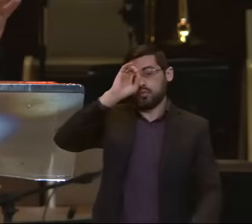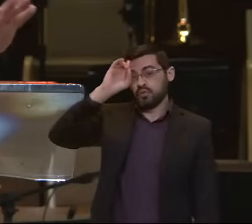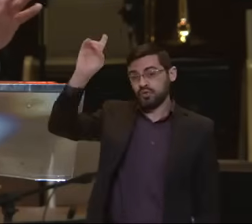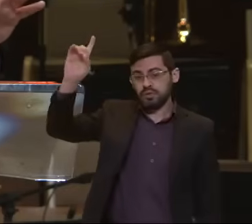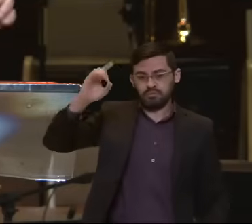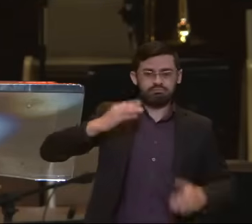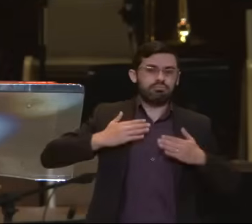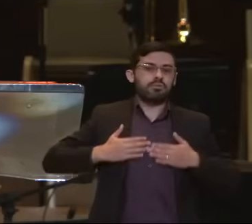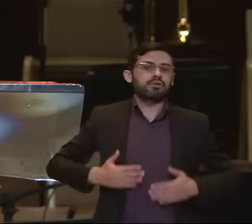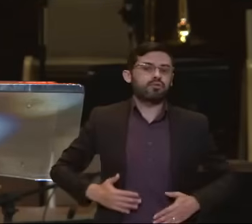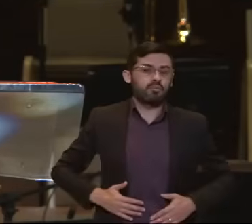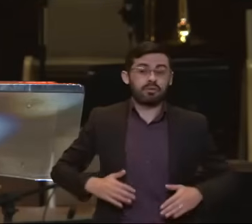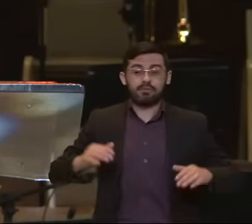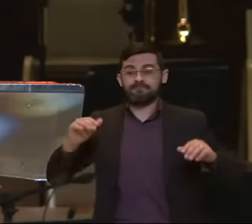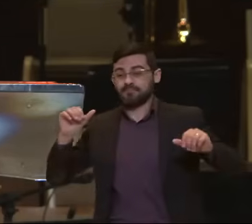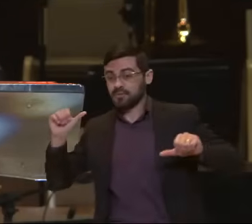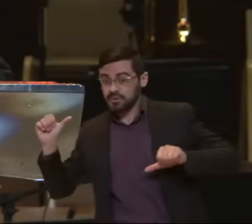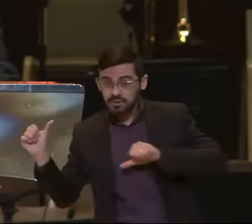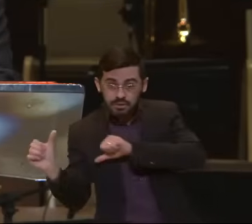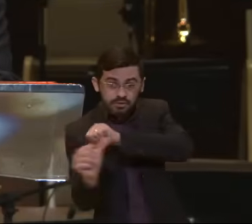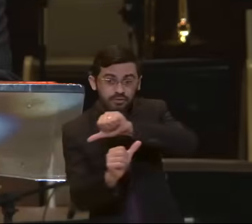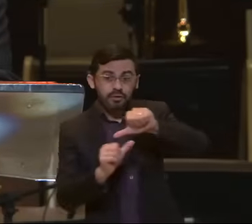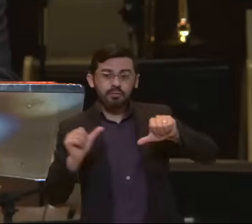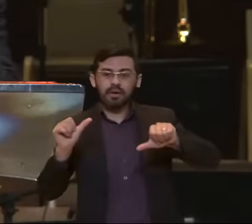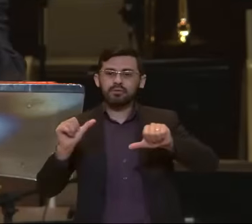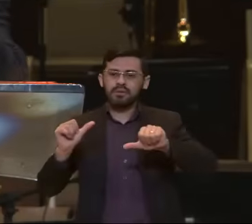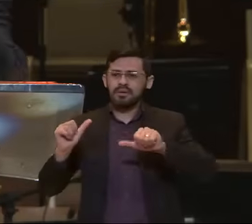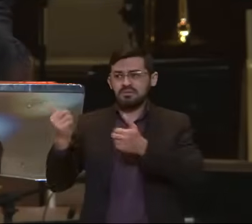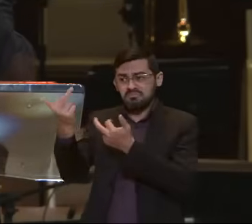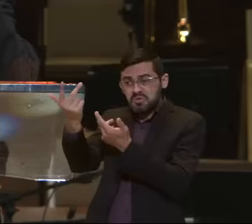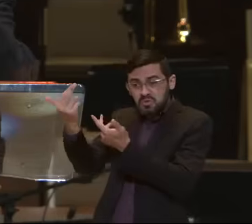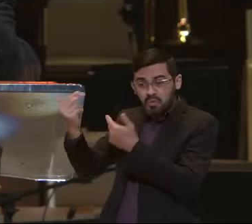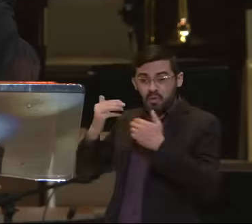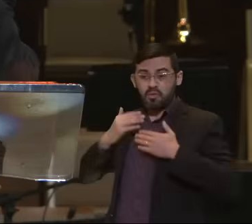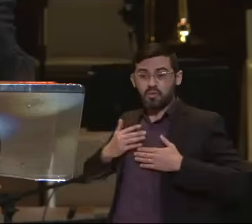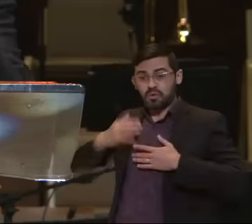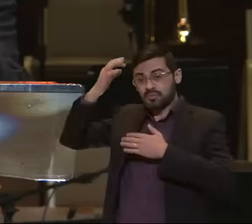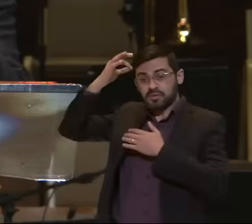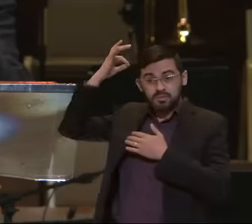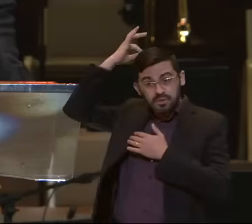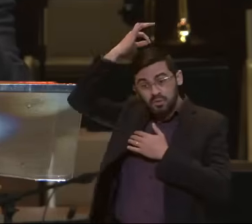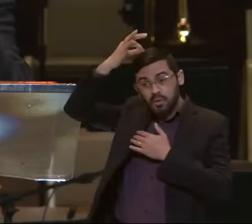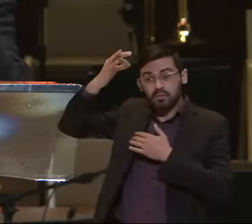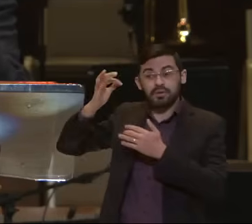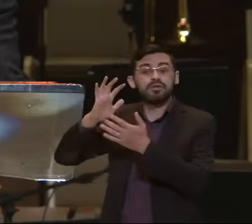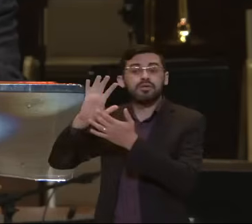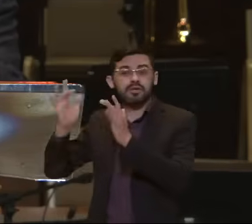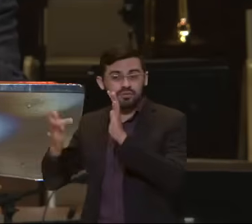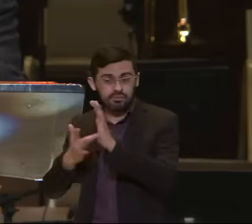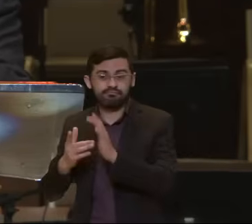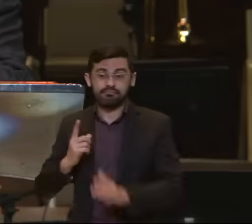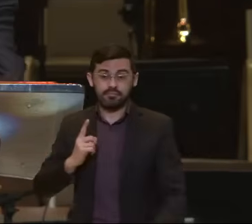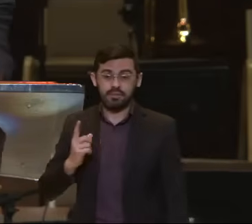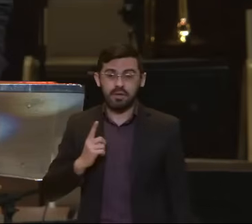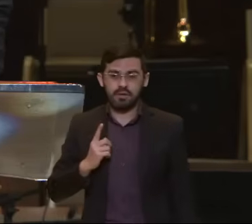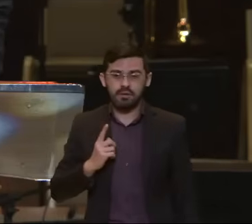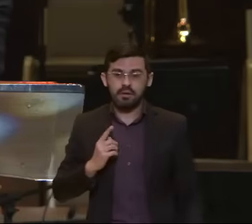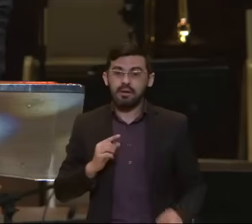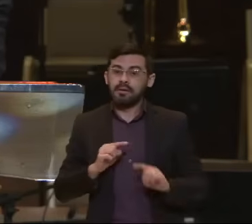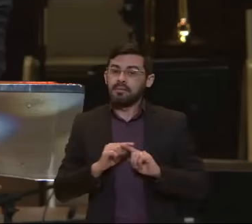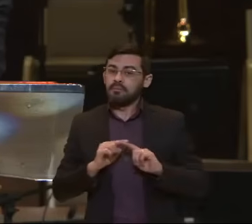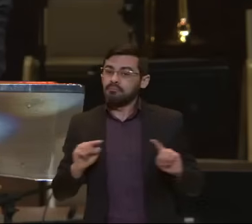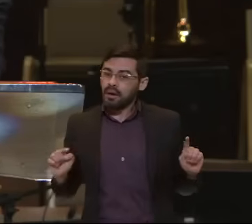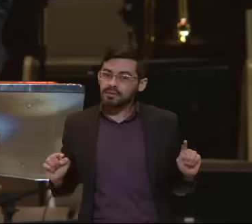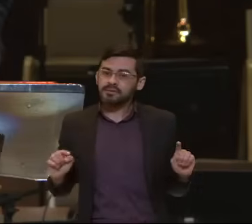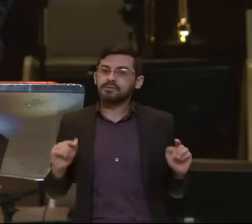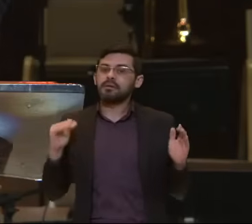esse corpo for transformado à semelhança do corpo espiritual que Jesus recebeu. Enquanto você estiver